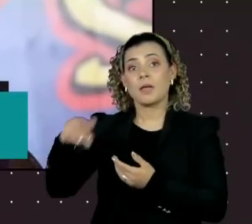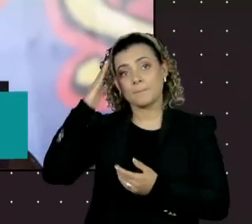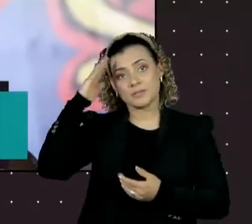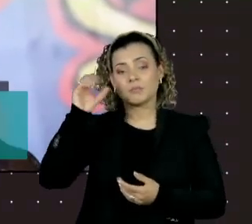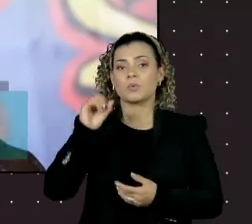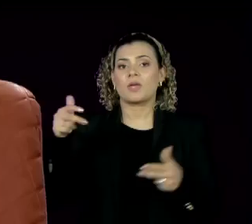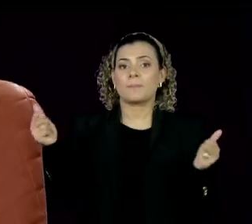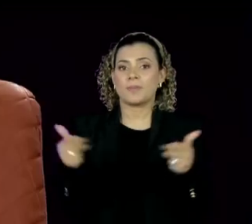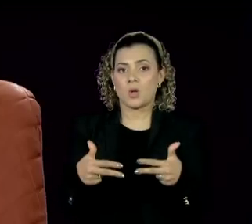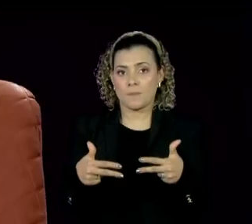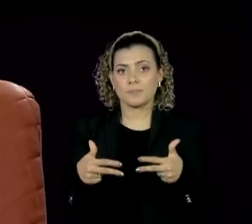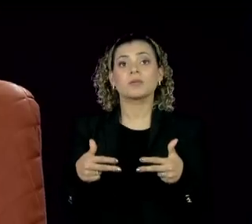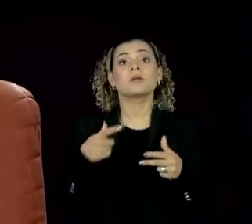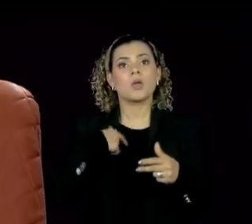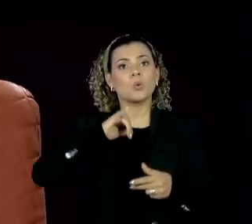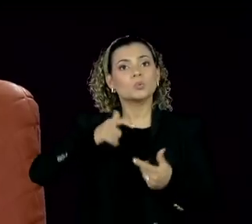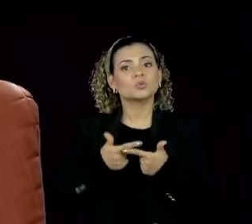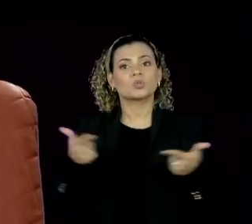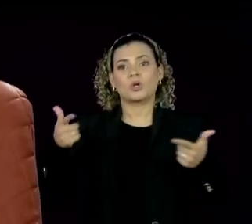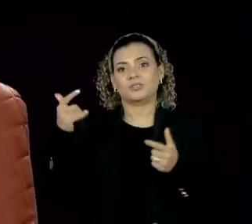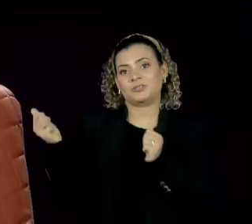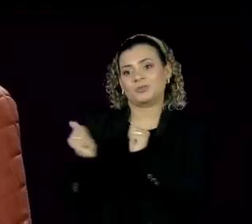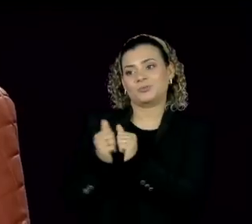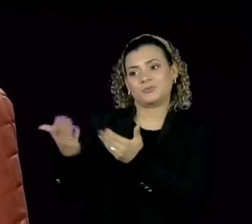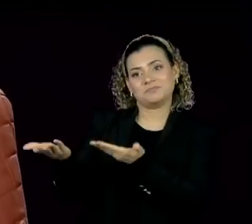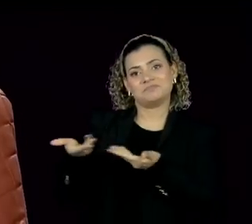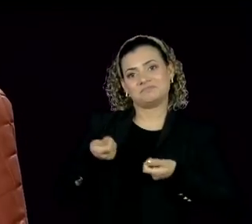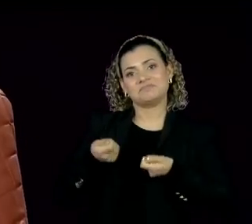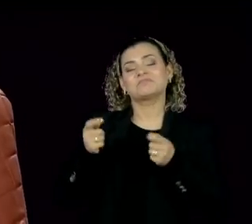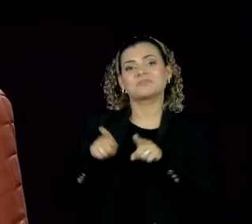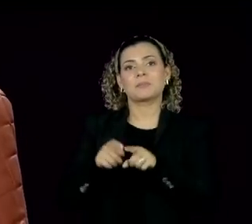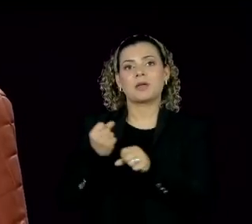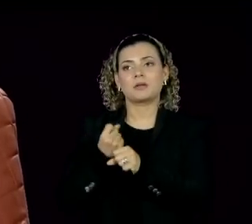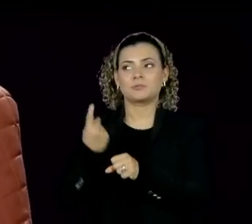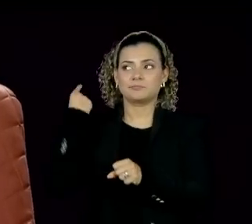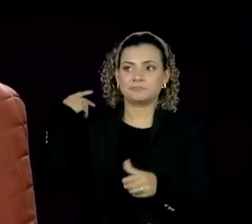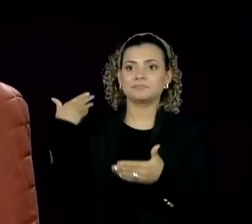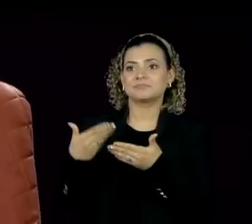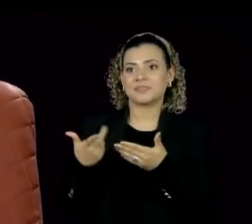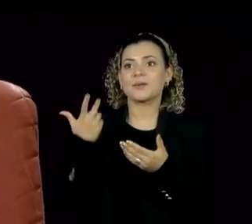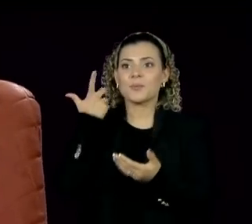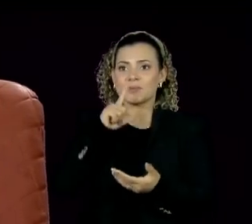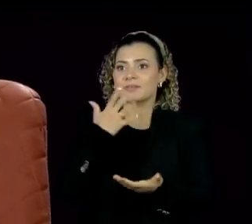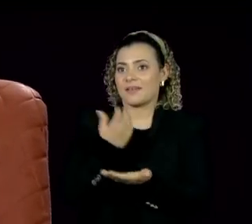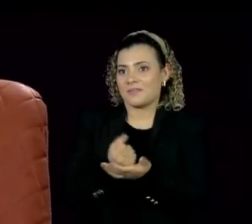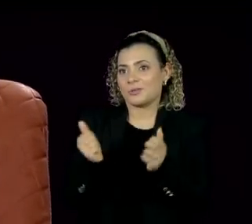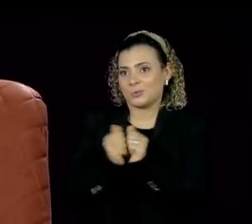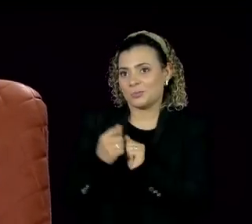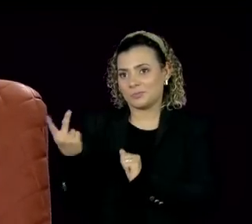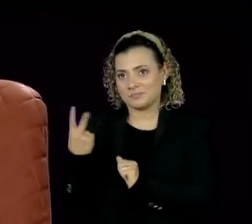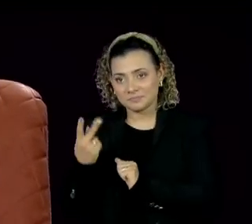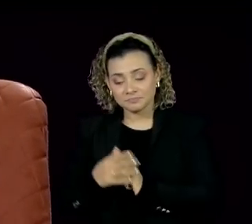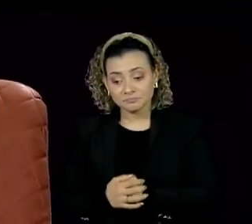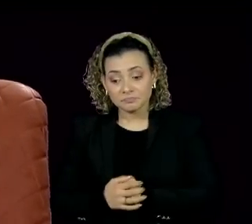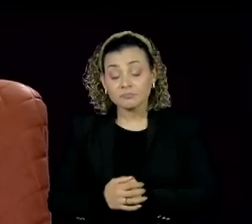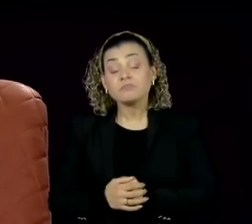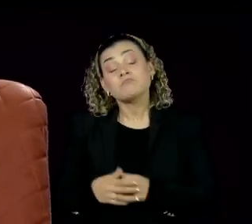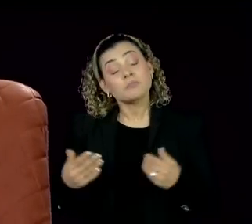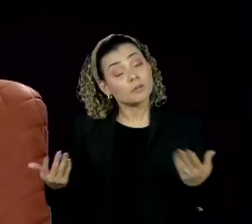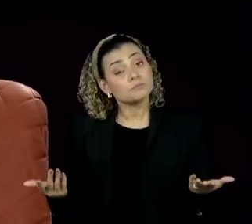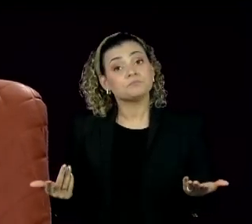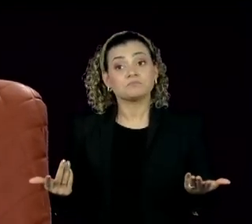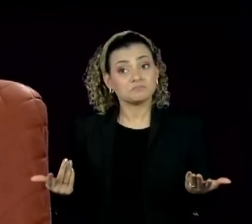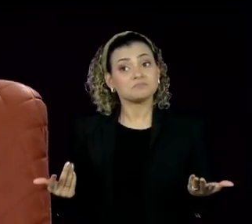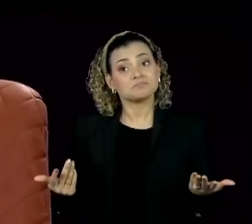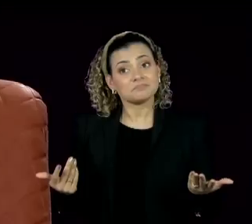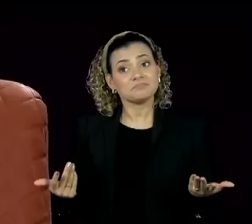tive a sorte de ter ele participando no meu disco há poucos anos atrás. E aí, cara,